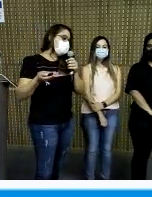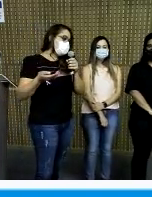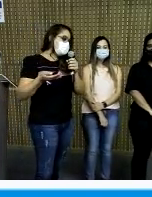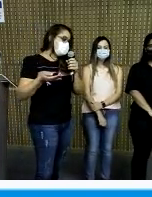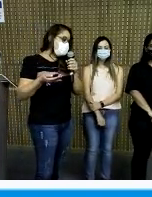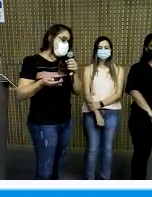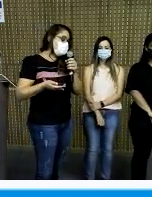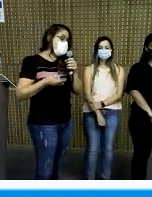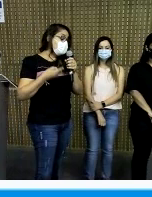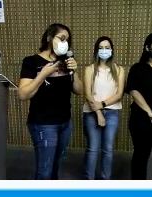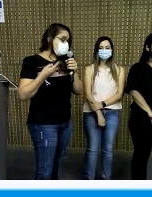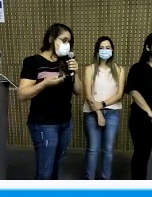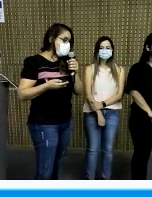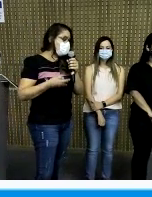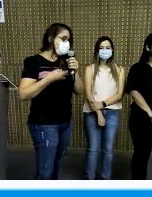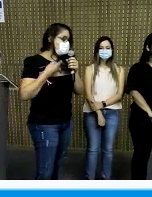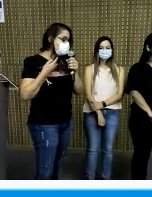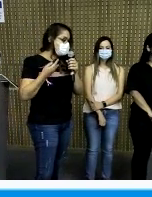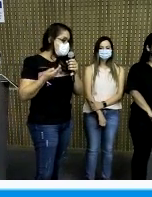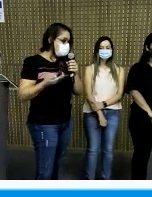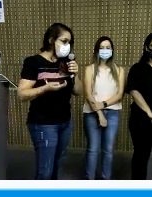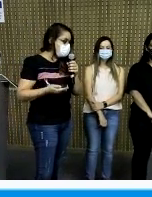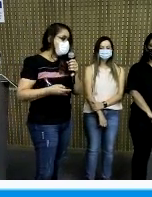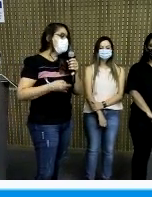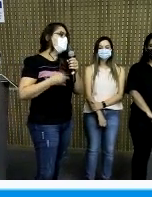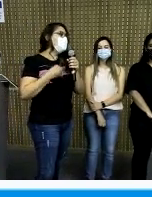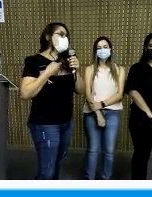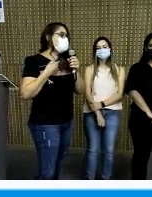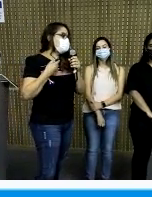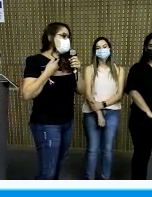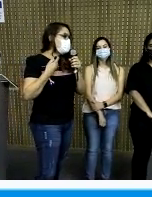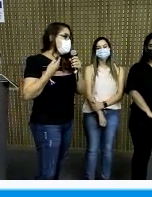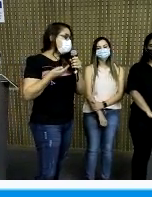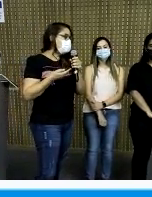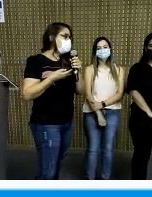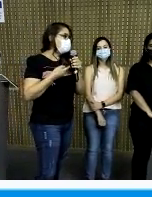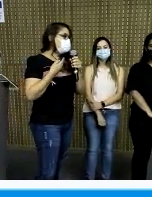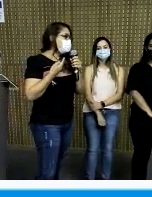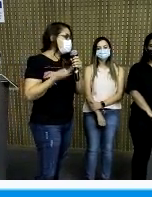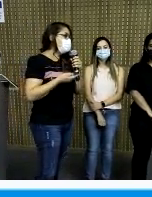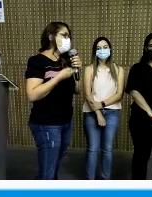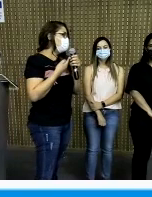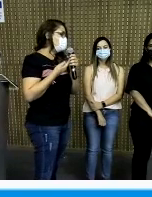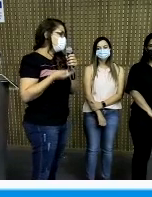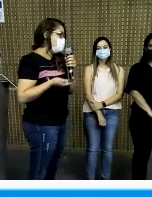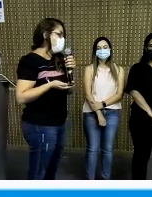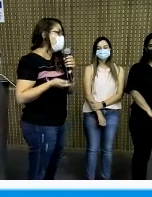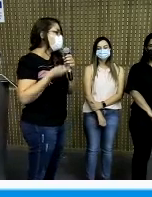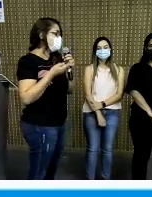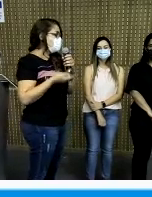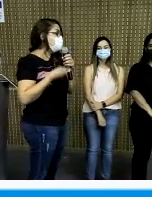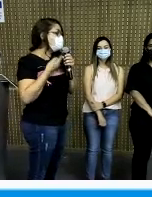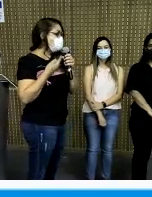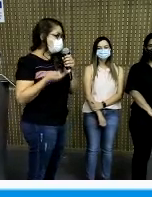o esforço que a gente fez, conjunto, a equipe o tempo todo se reuniu, a gente não chegava com uma determinação do que deveria ser,